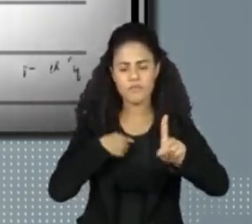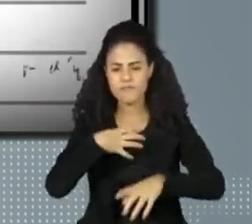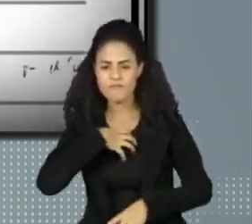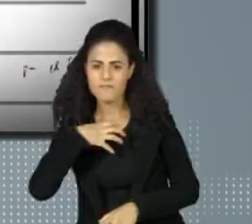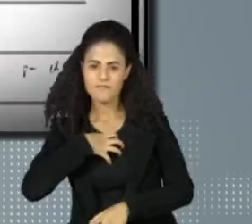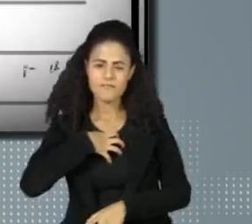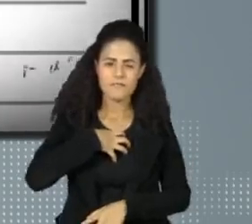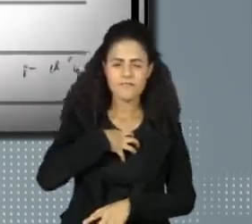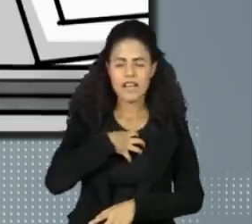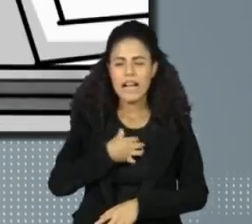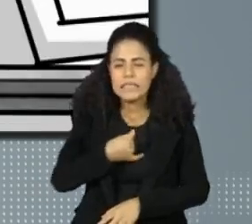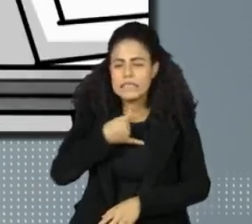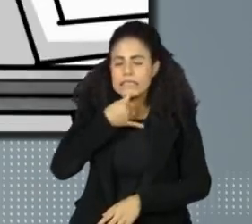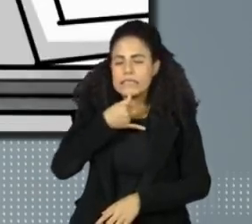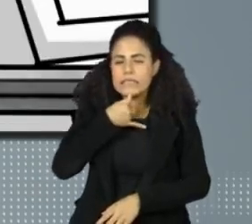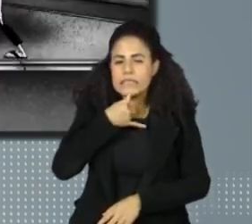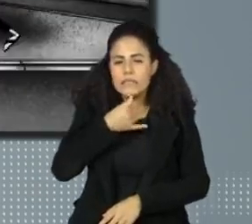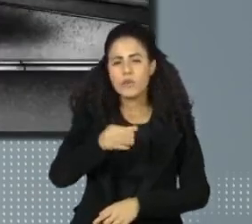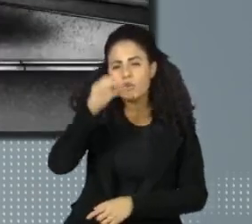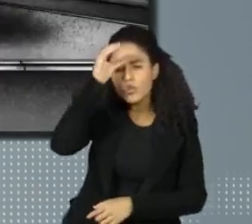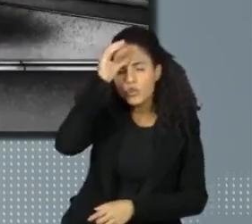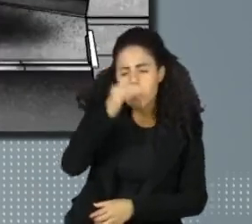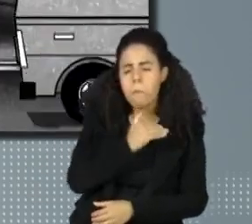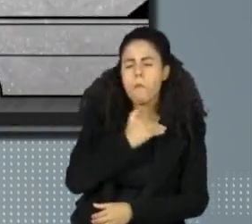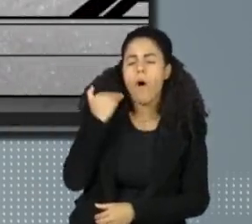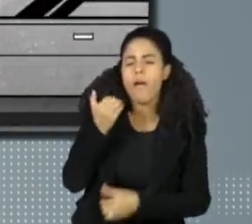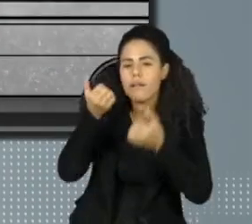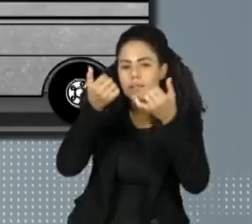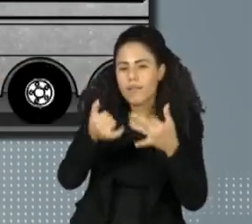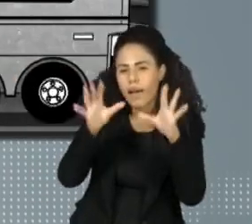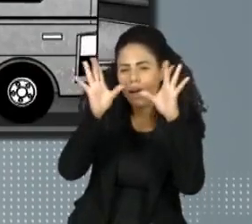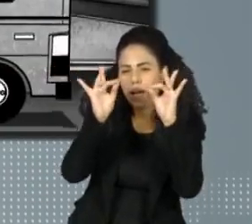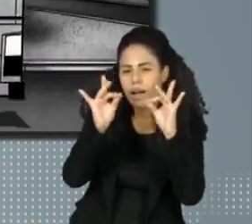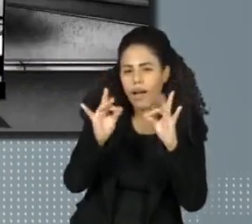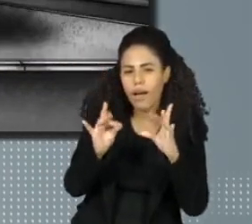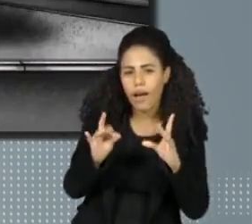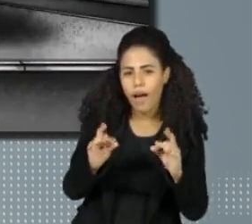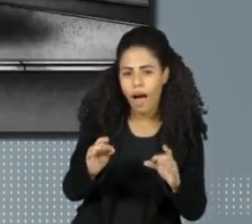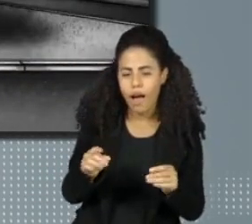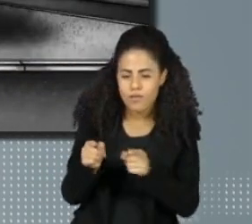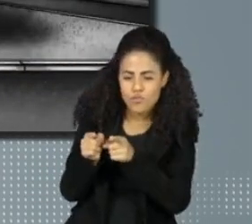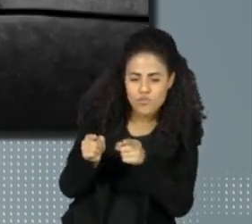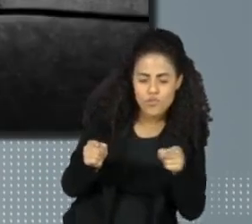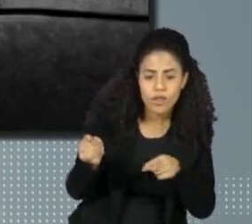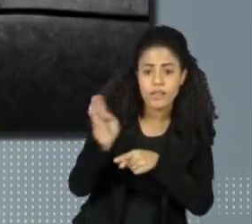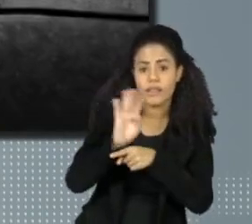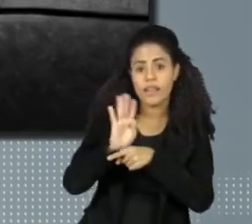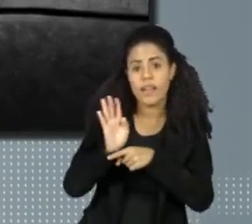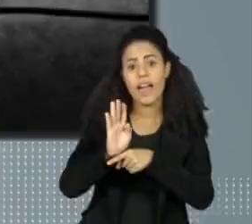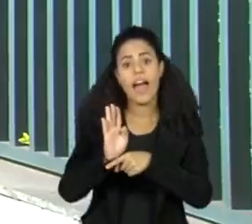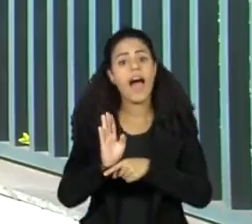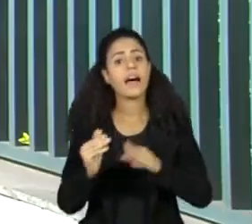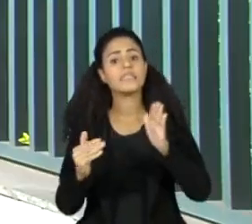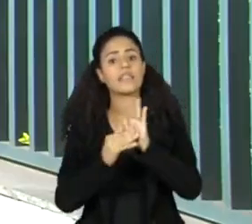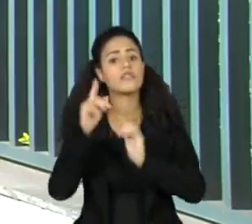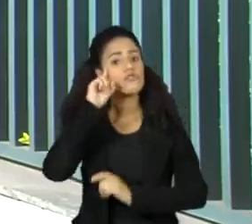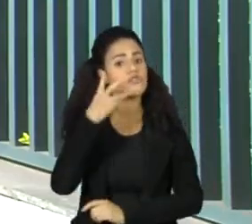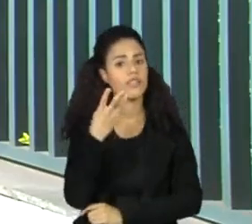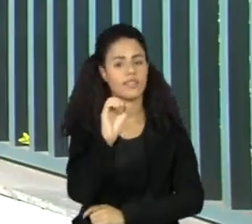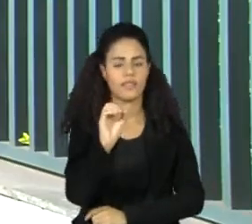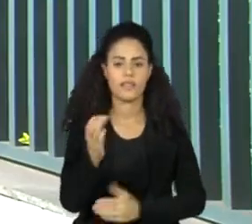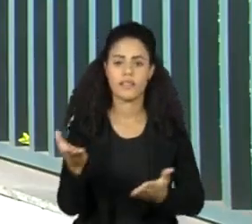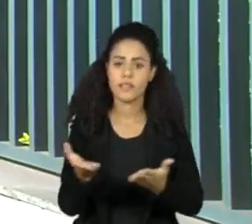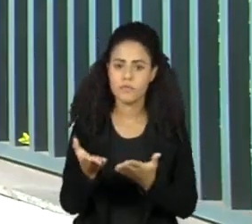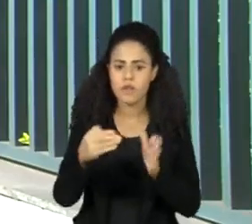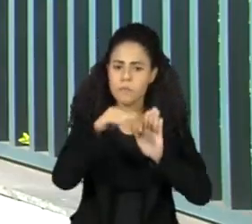e a tristeza pela perda do tio. A mostra Meu Primeiro Longa vai até o próximo dia 30. E a